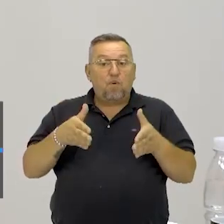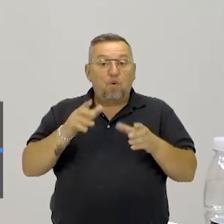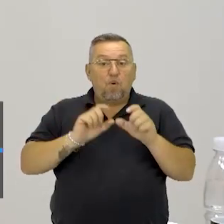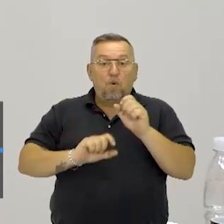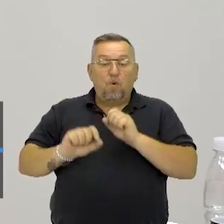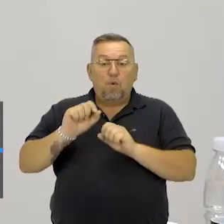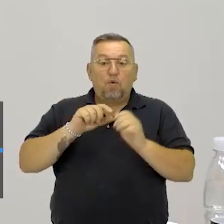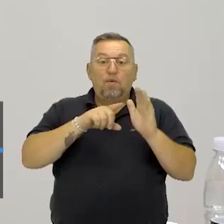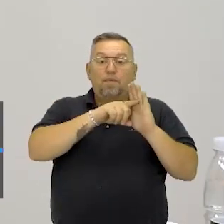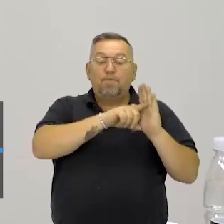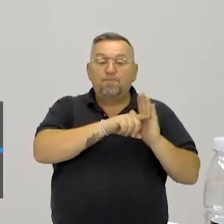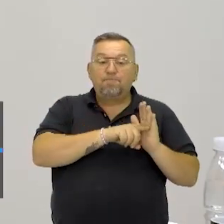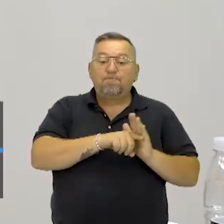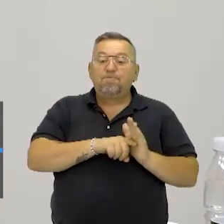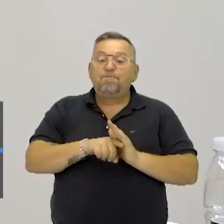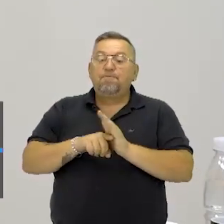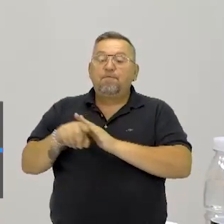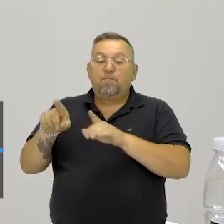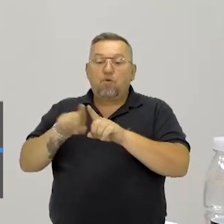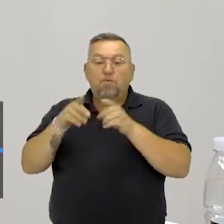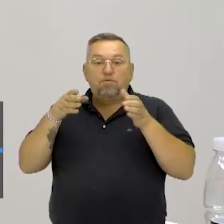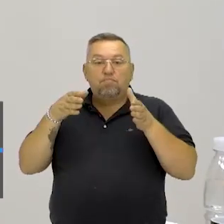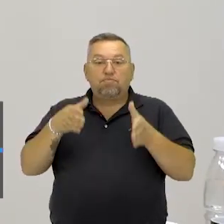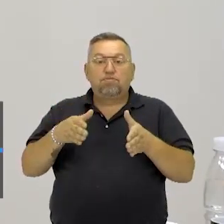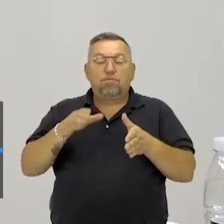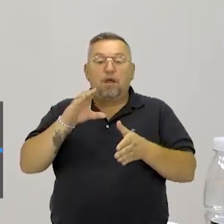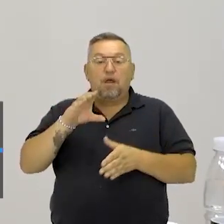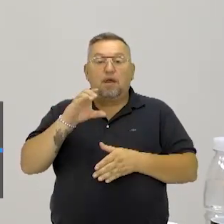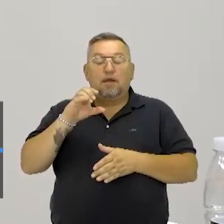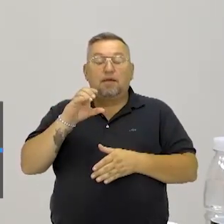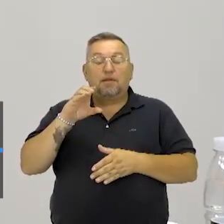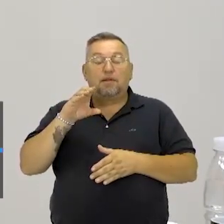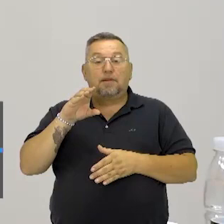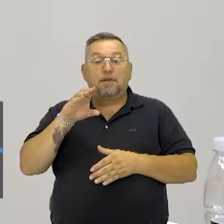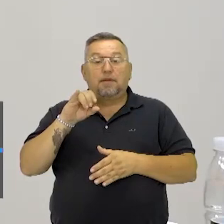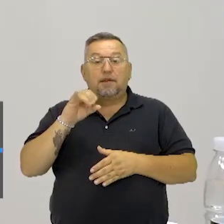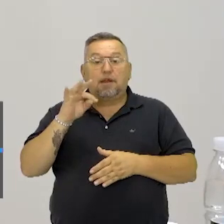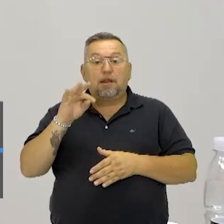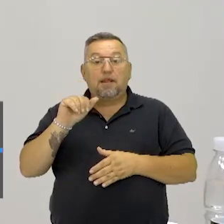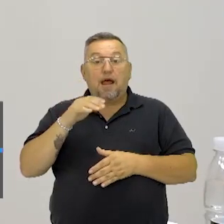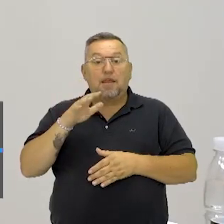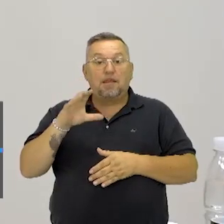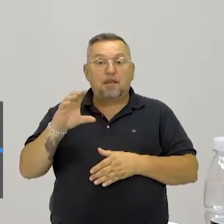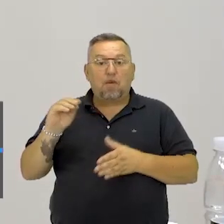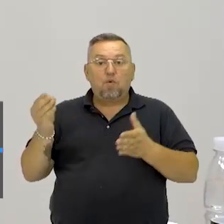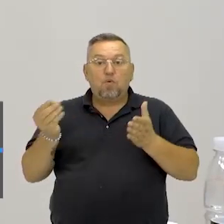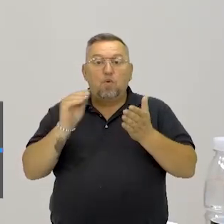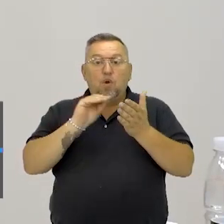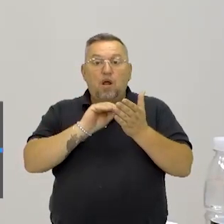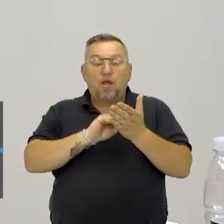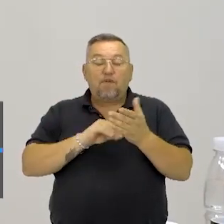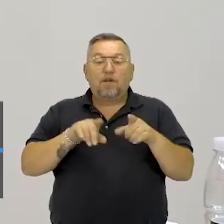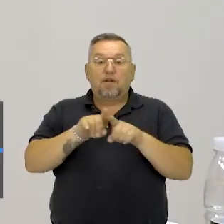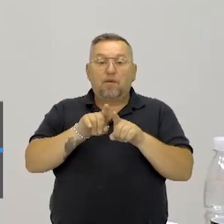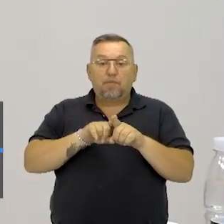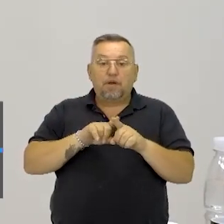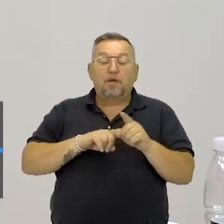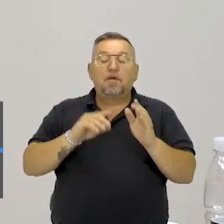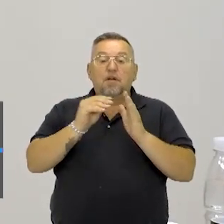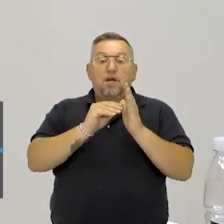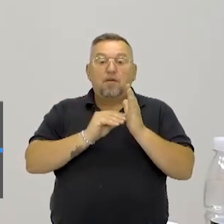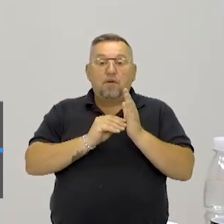questão sobre as pesquisas, enfatizou sobre citação, como citar um trabalho, falou sobre referências, a diferença de